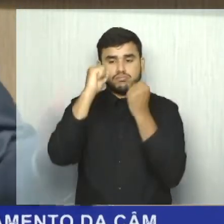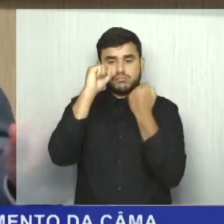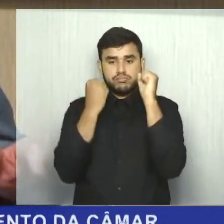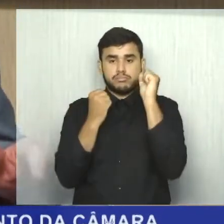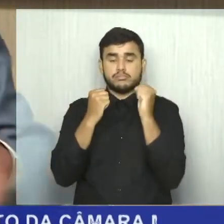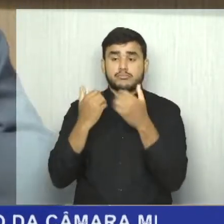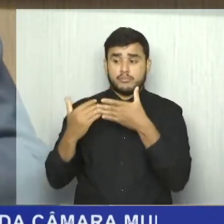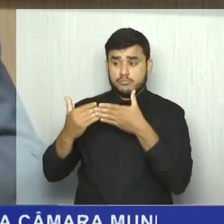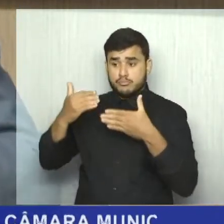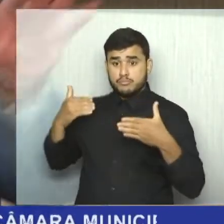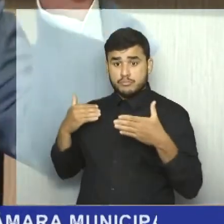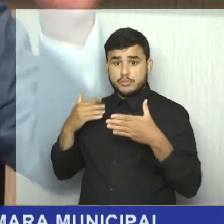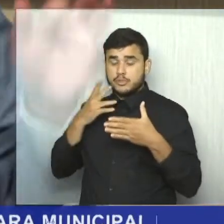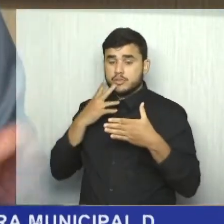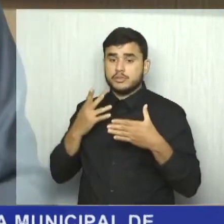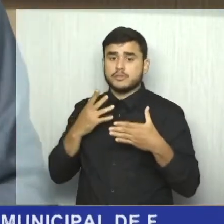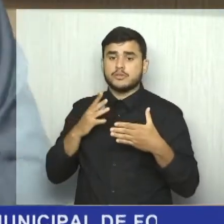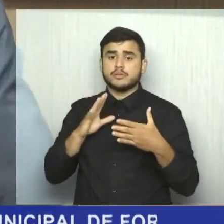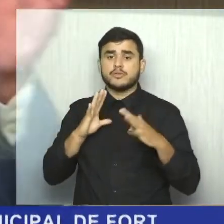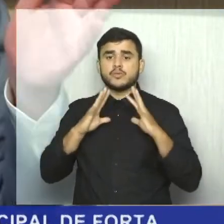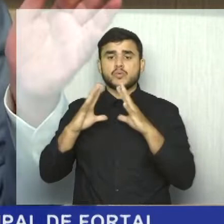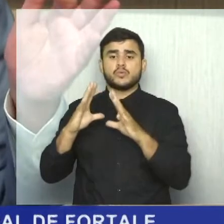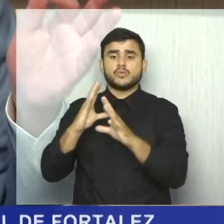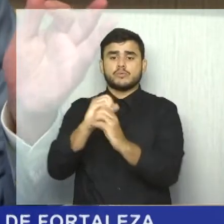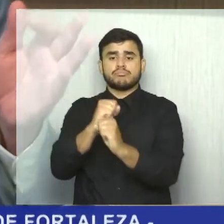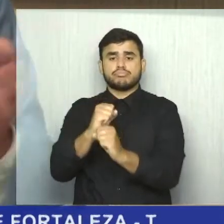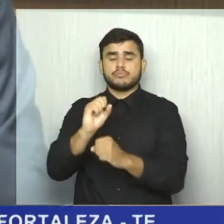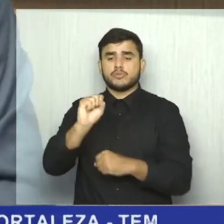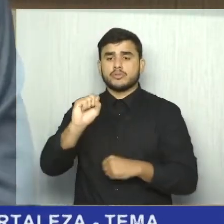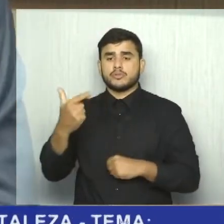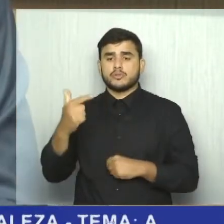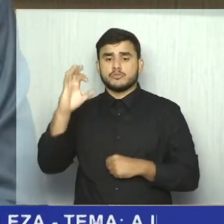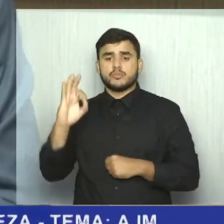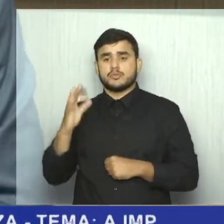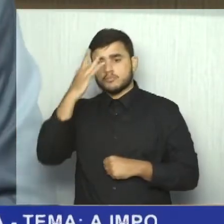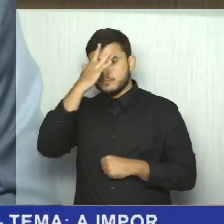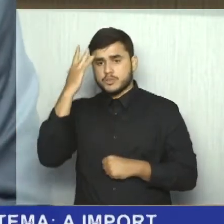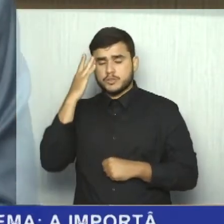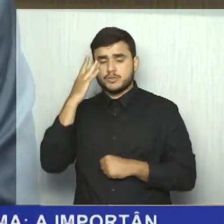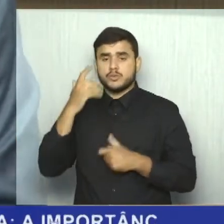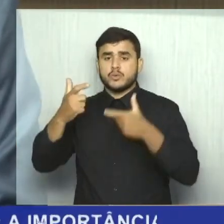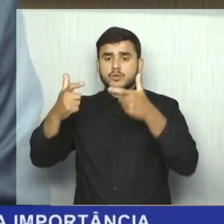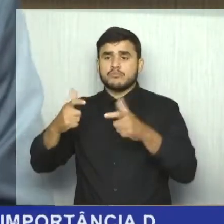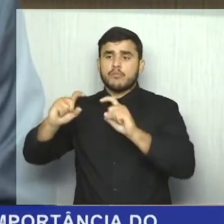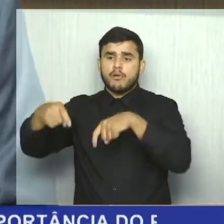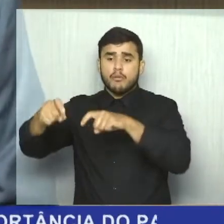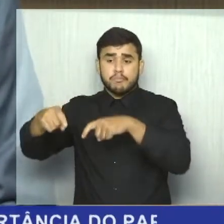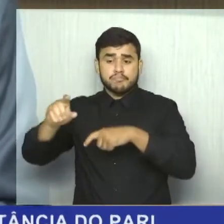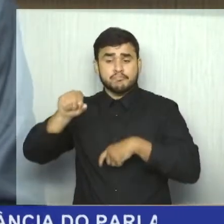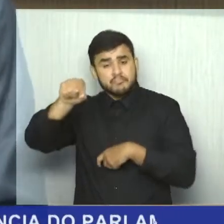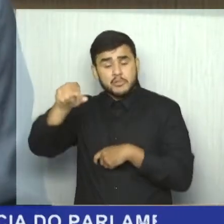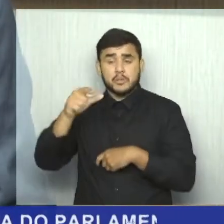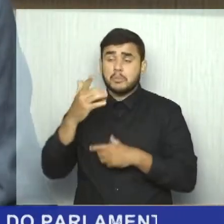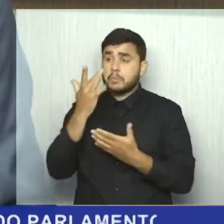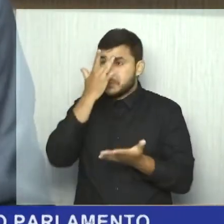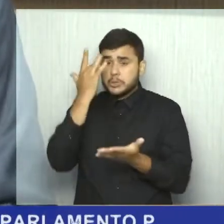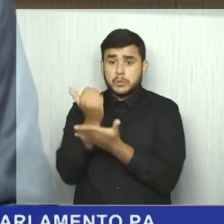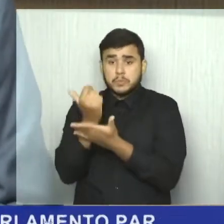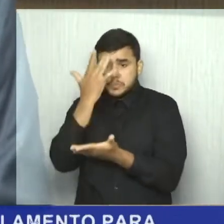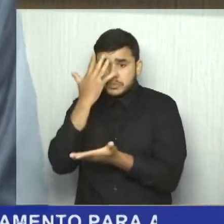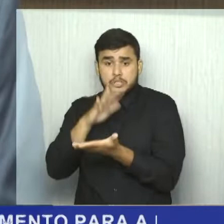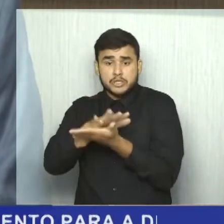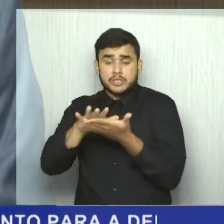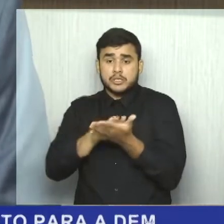nada. 82% do povo morava no sertão, absolutamente iletrado. Nós importávamos até